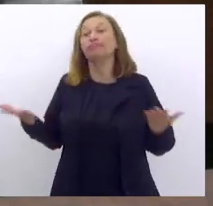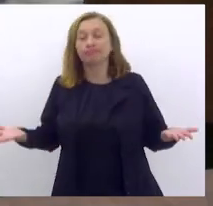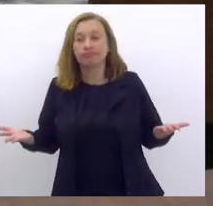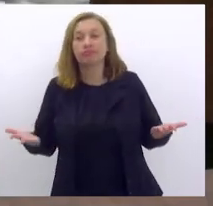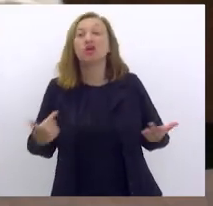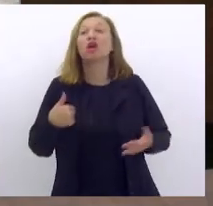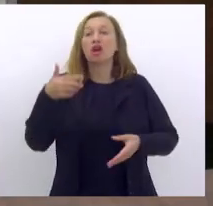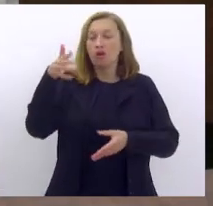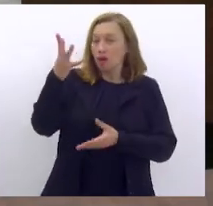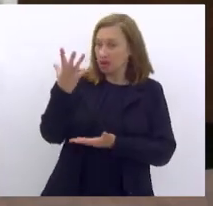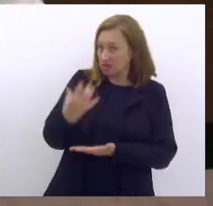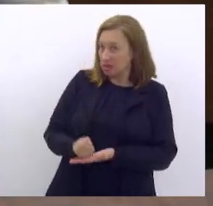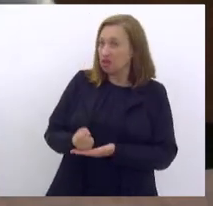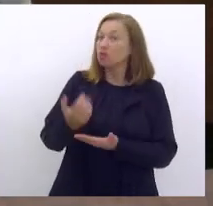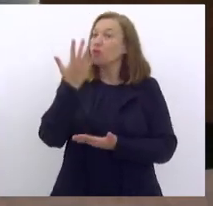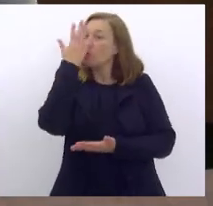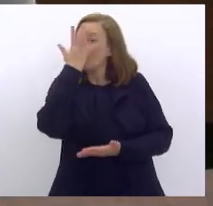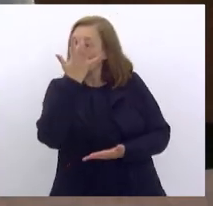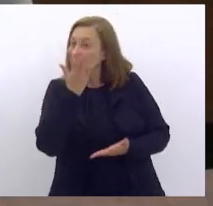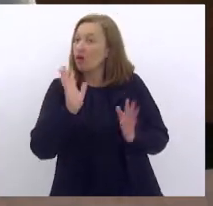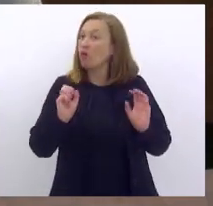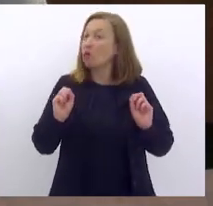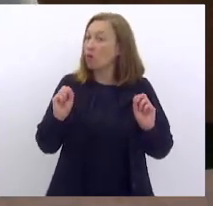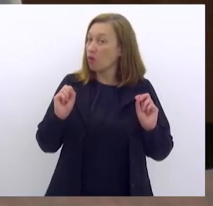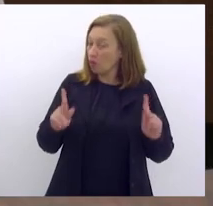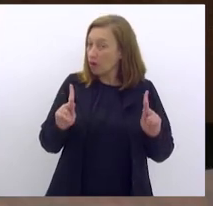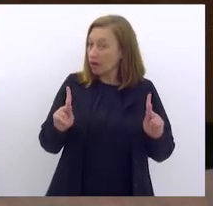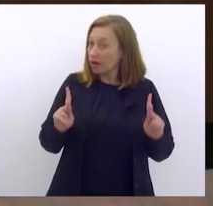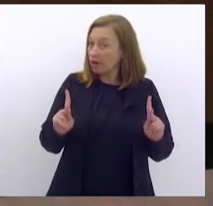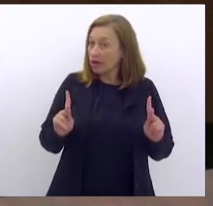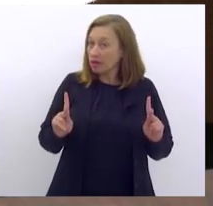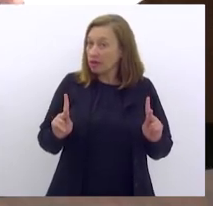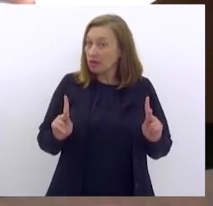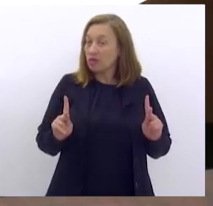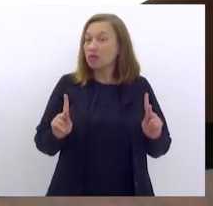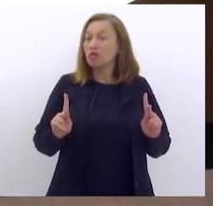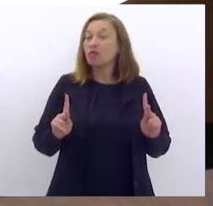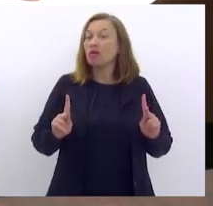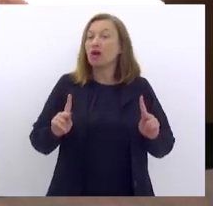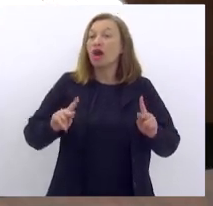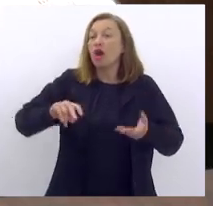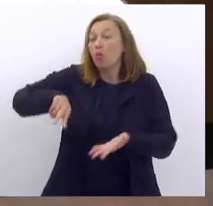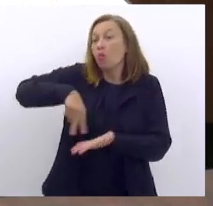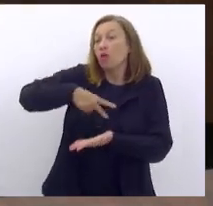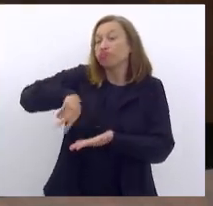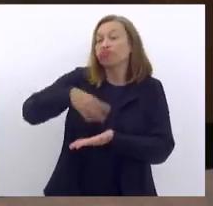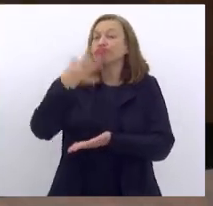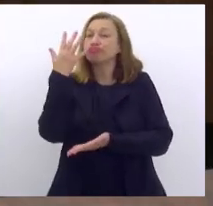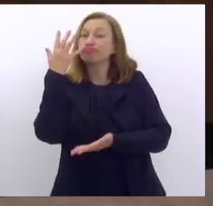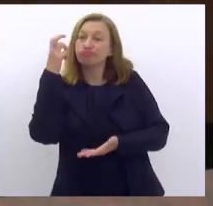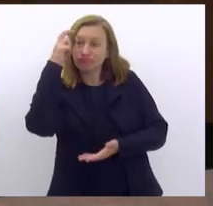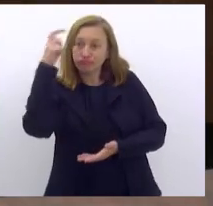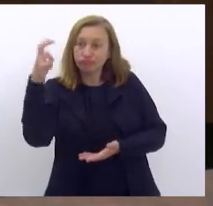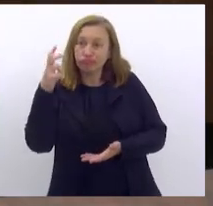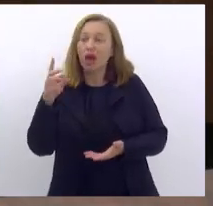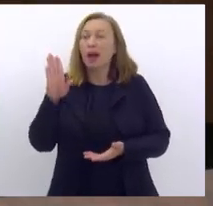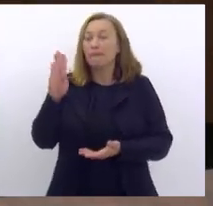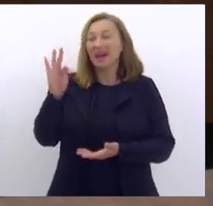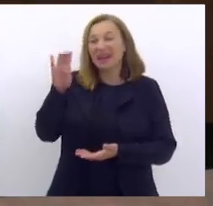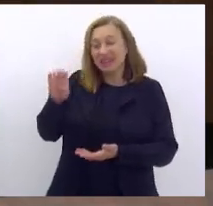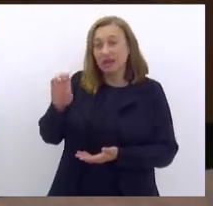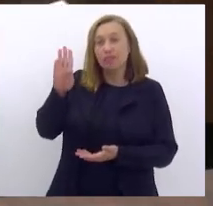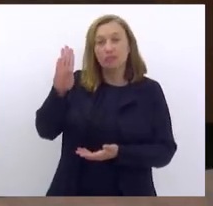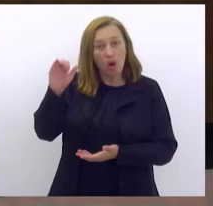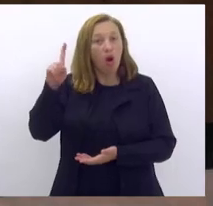a favor do carnaval. É uma manifestação cultural. Até o bate-bola é